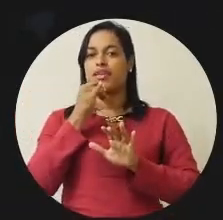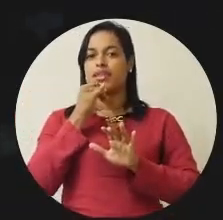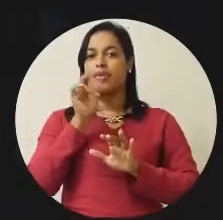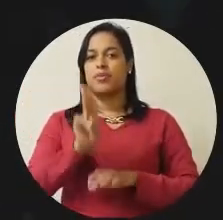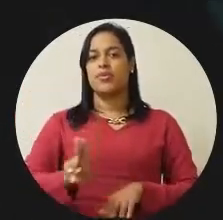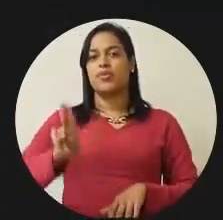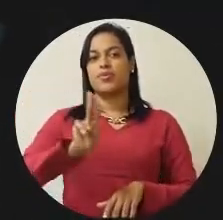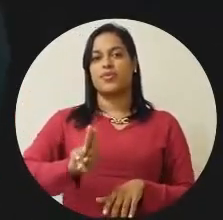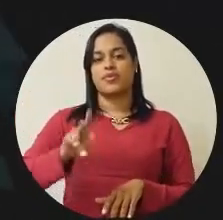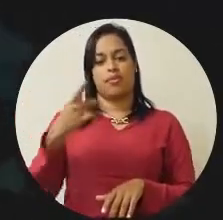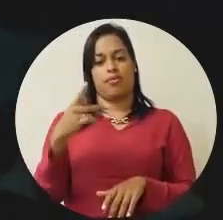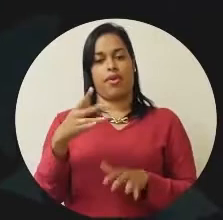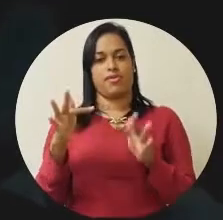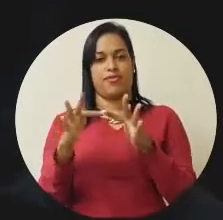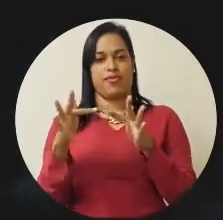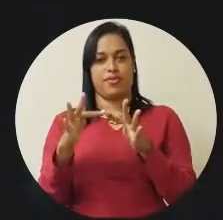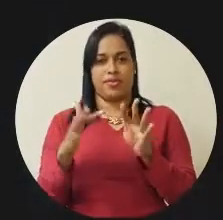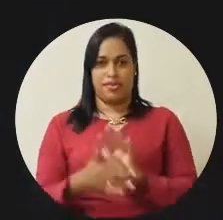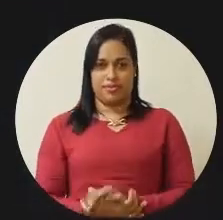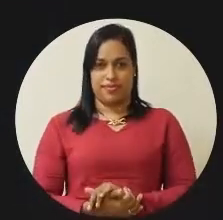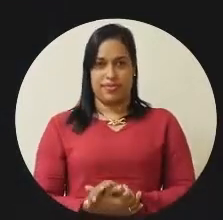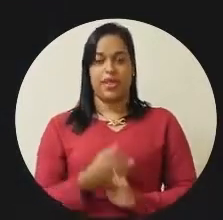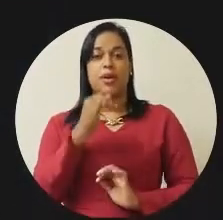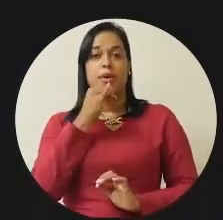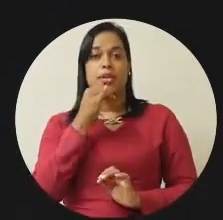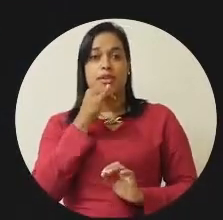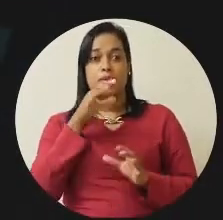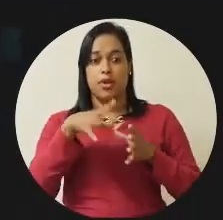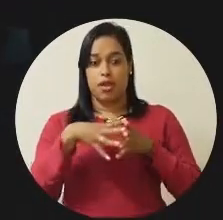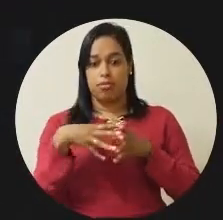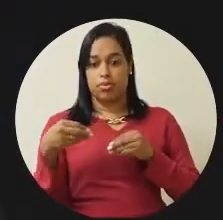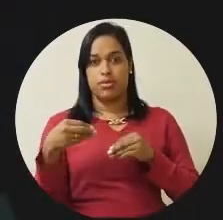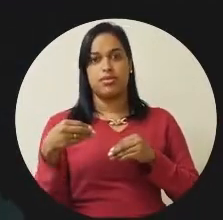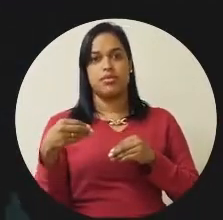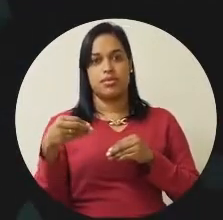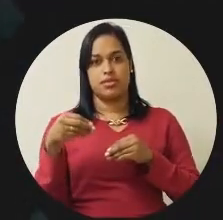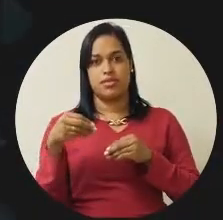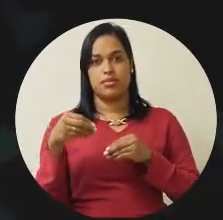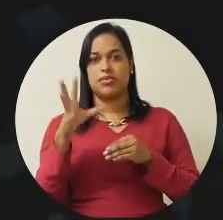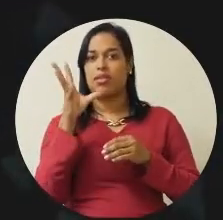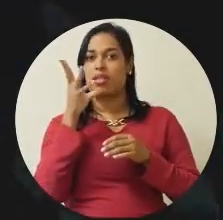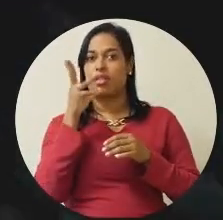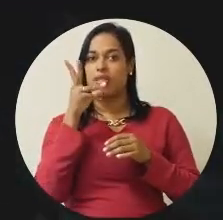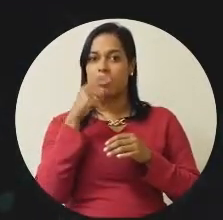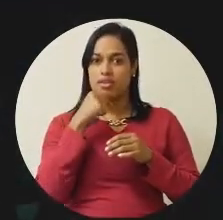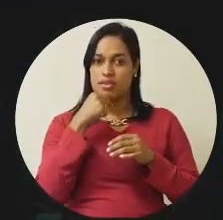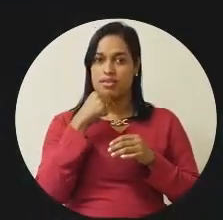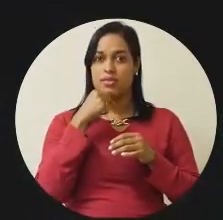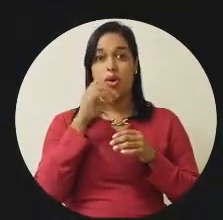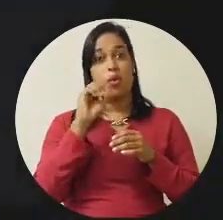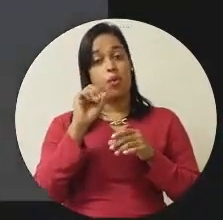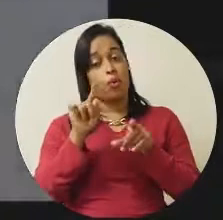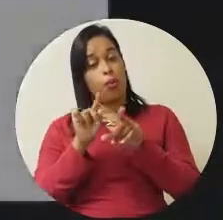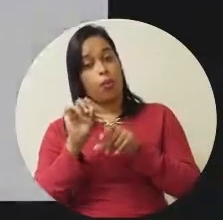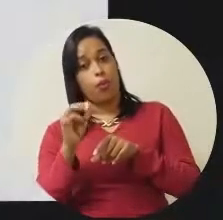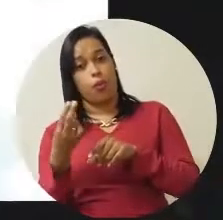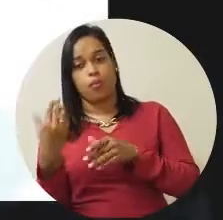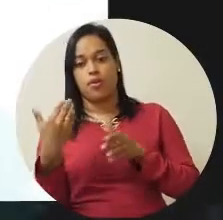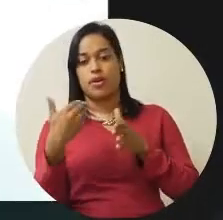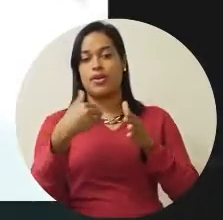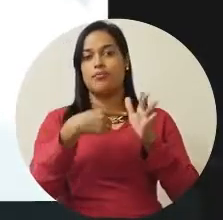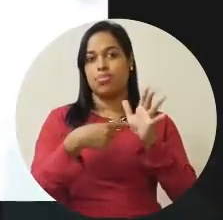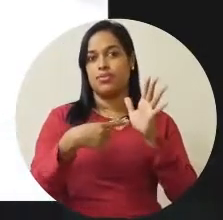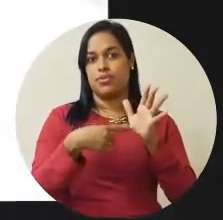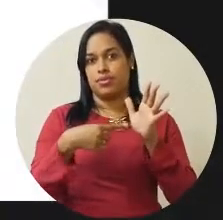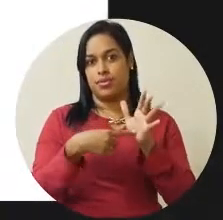utilizando esta função. O efeito de desaparecimento gradual e aparecimento gradual é